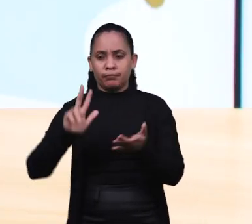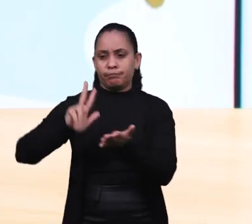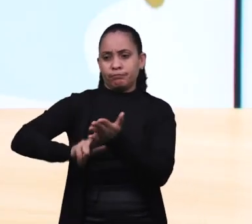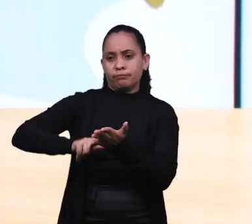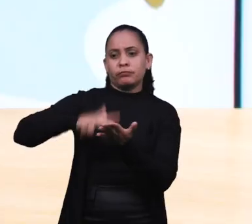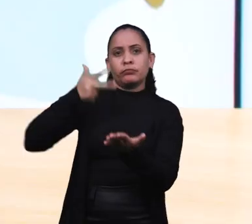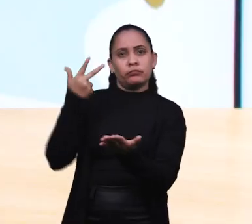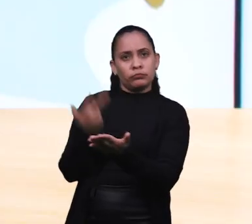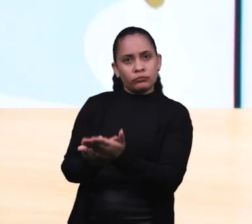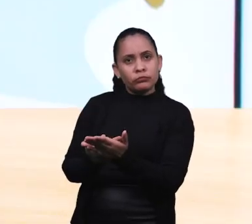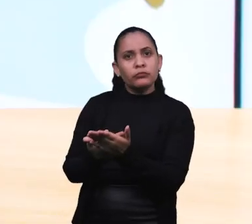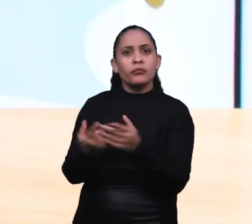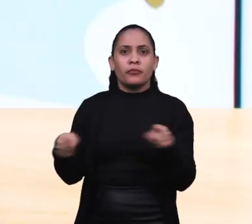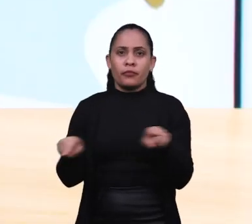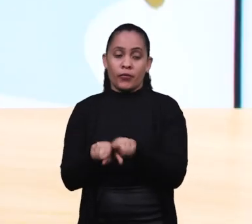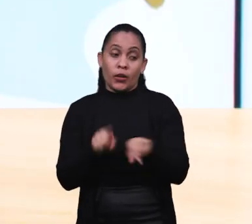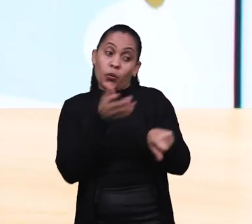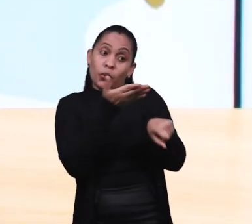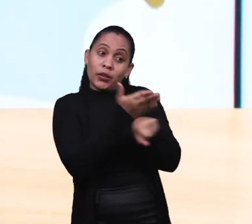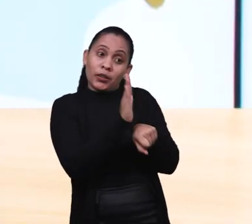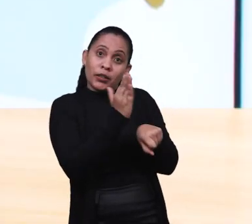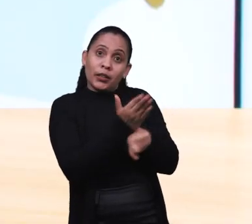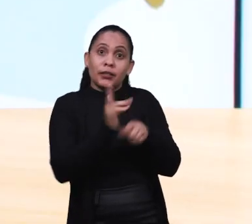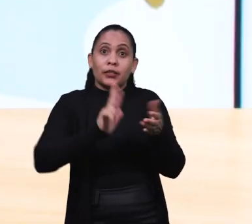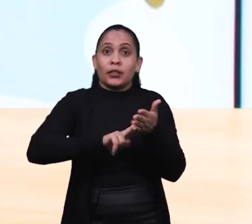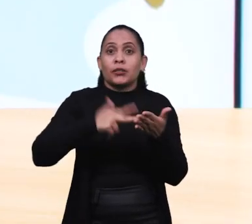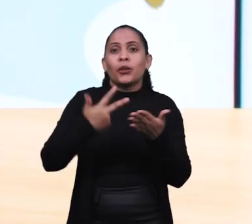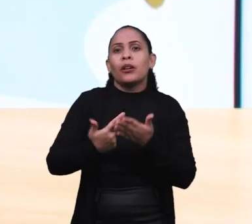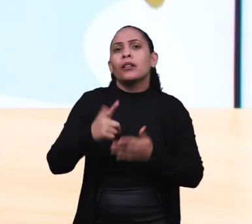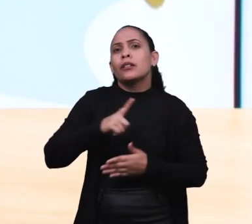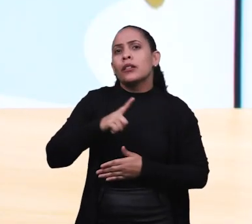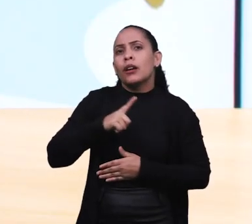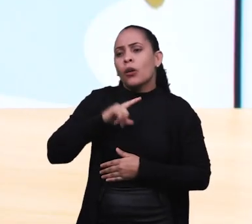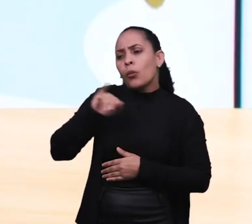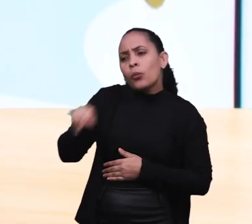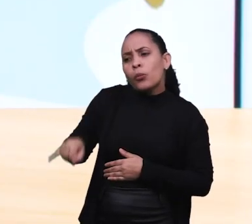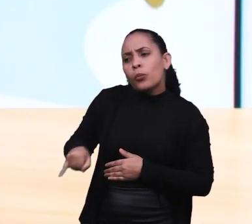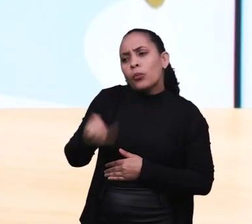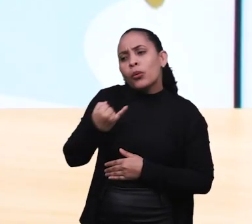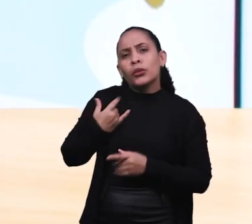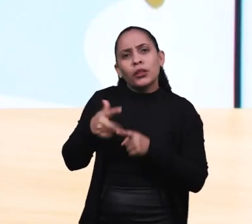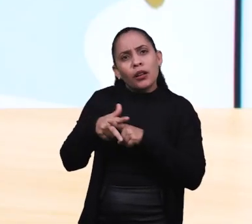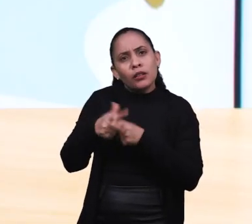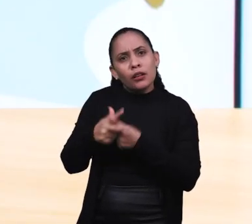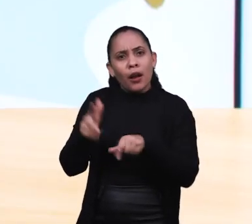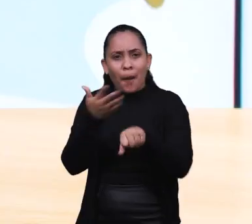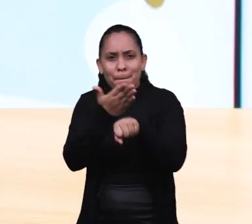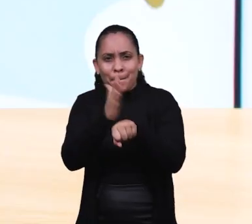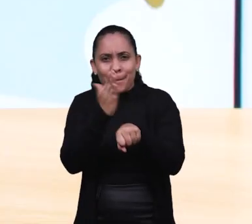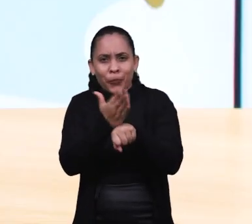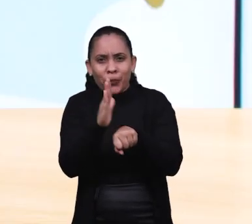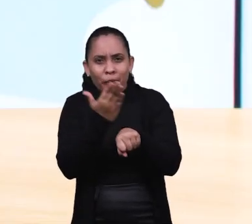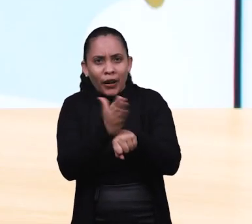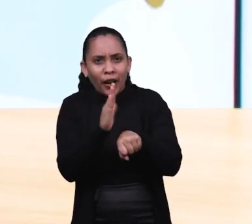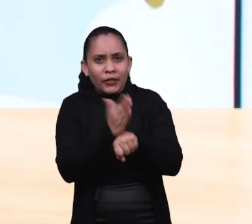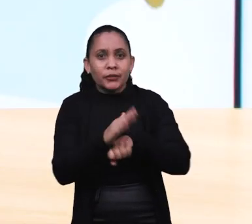fazer a tradução. O exercício da tradução, você tem a oportunidade de aperfeiçoar a